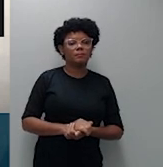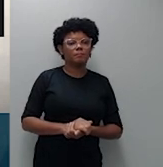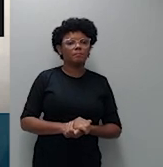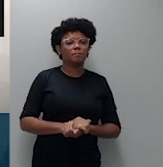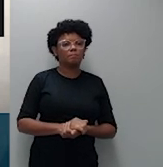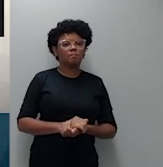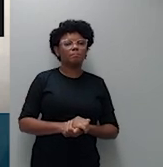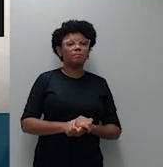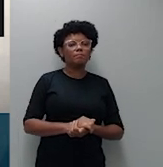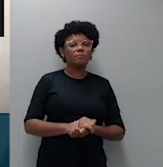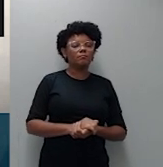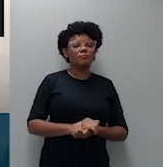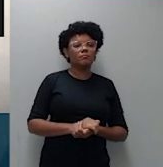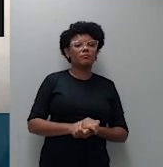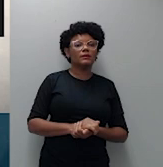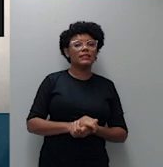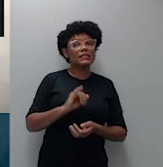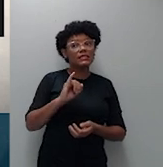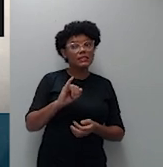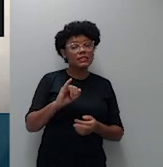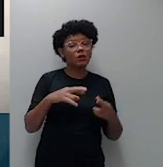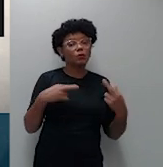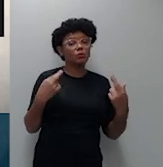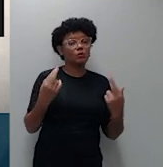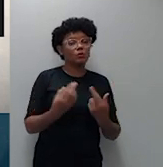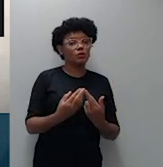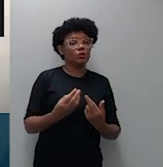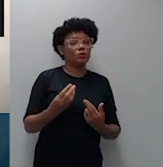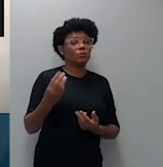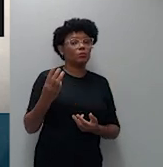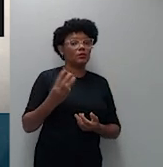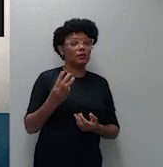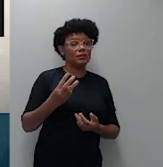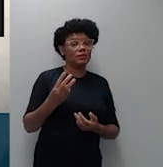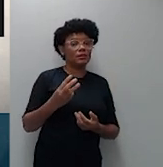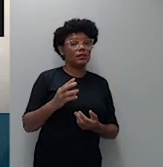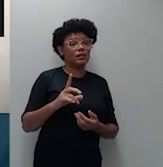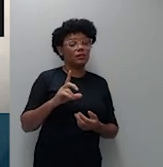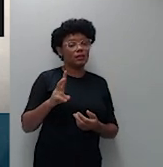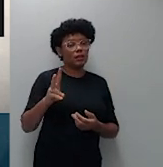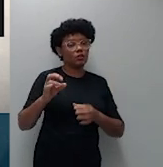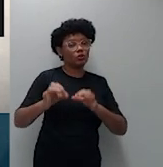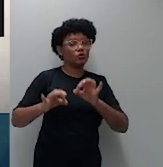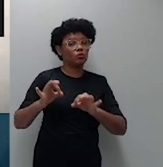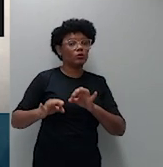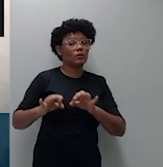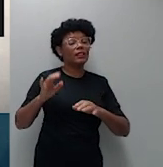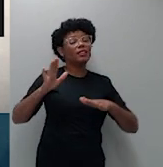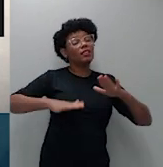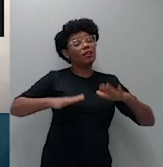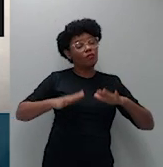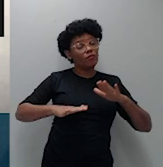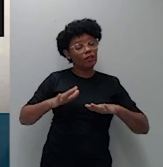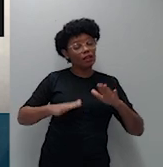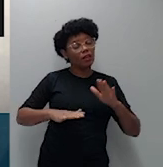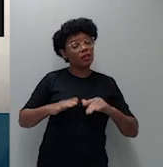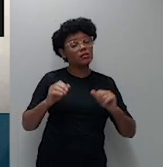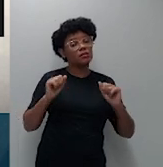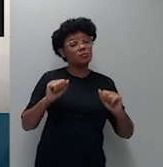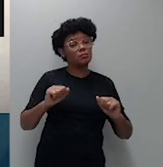se a terceira turma tá julgando os deles talvez pudesse deixar de